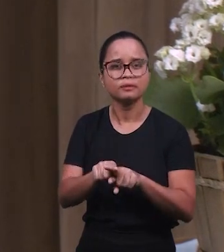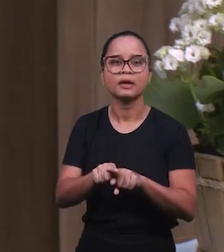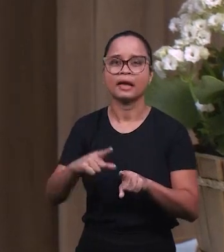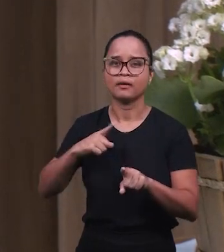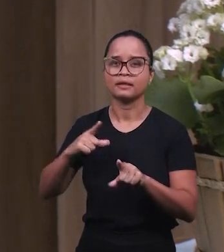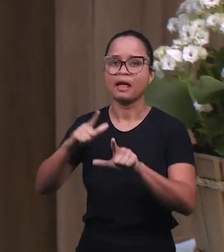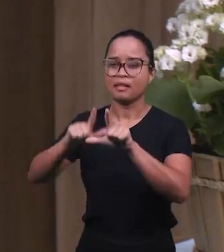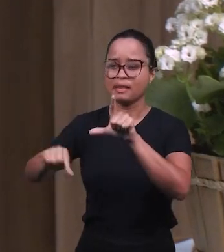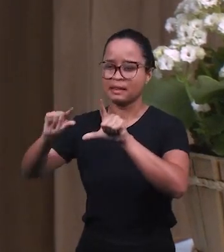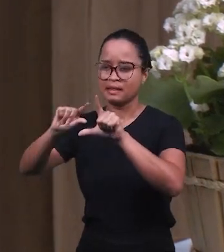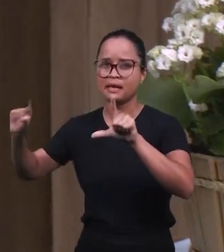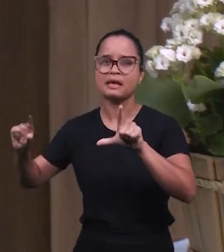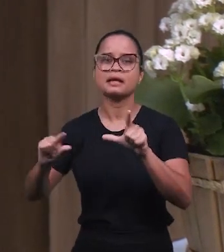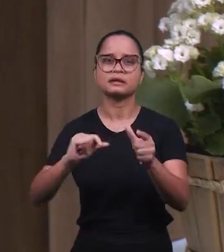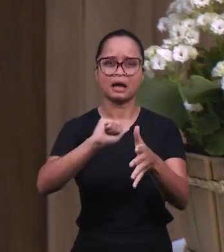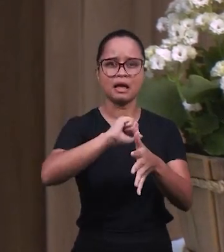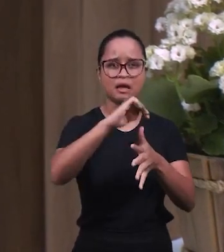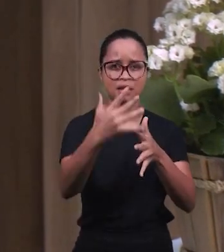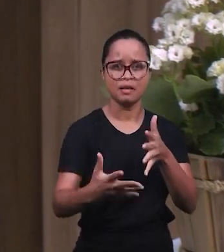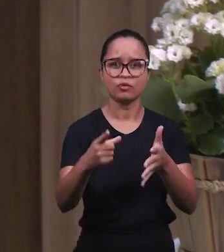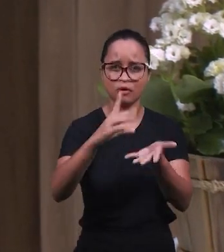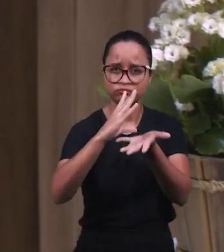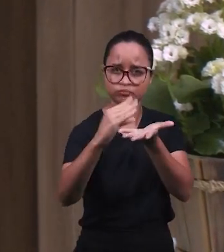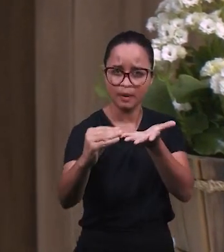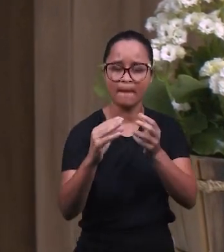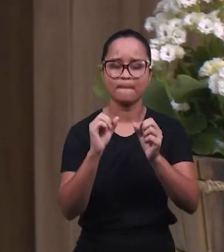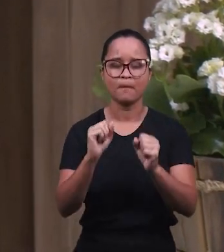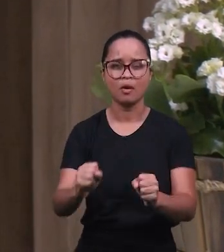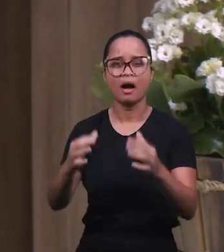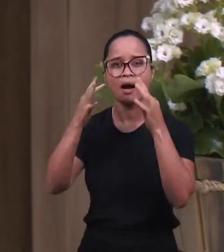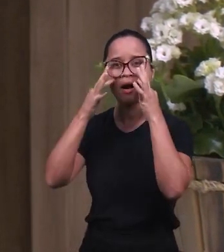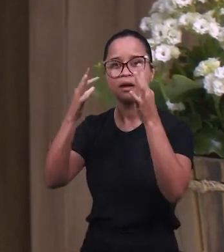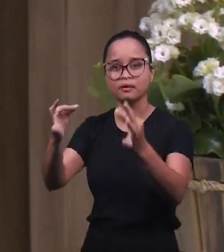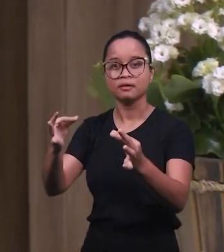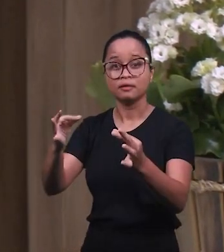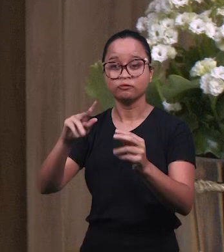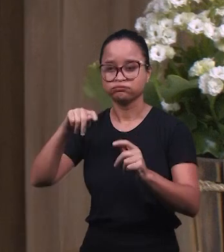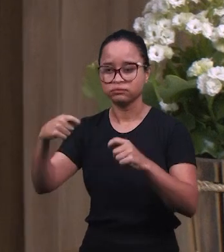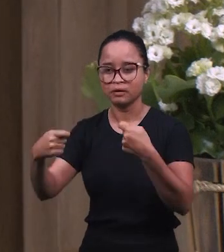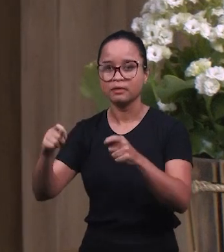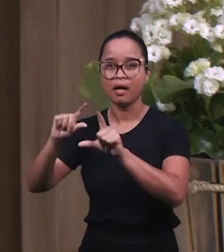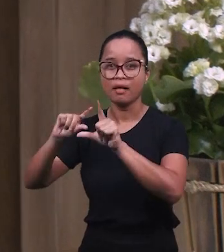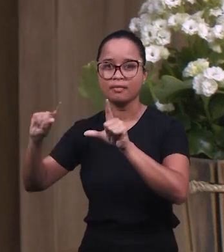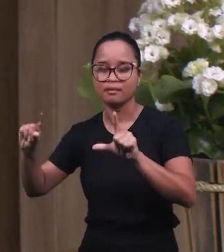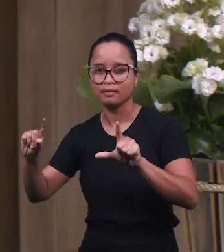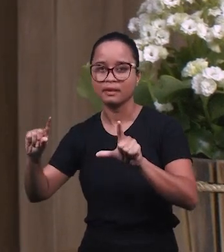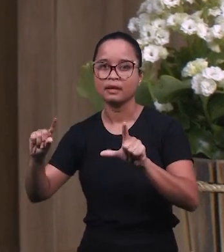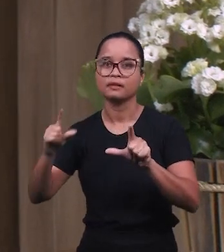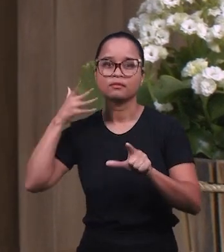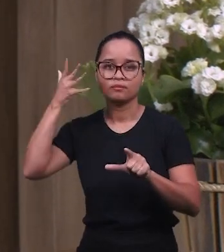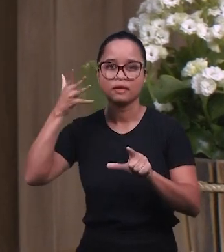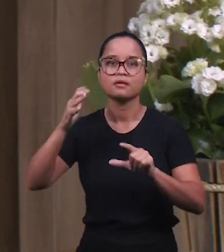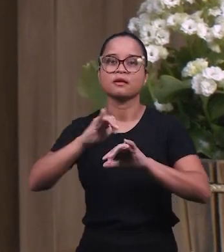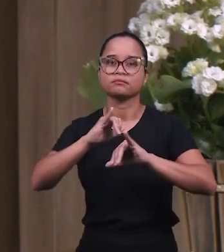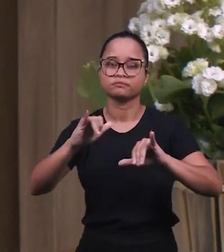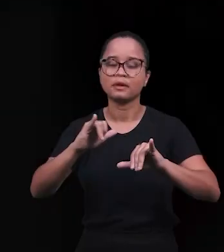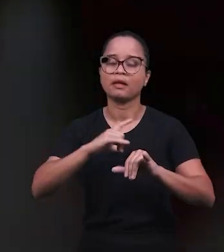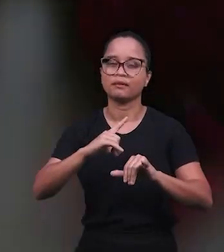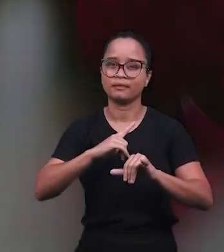na tela, você pode participar, pode cantar junto. Preste atenção na letra, porque ela traz uma mensagem para você. Vamos louvar a